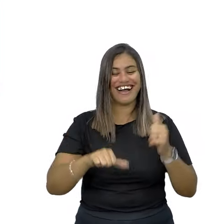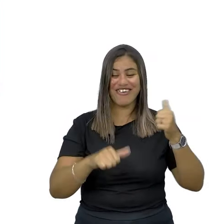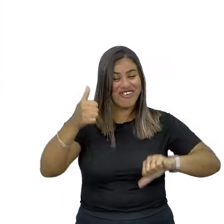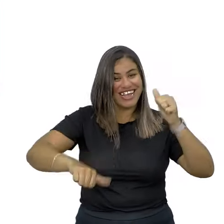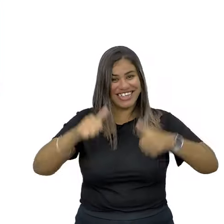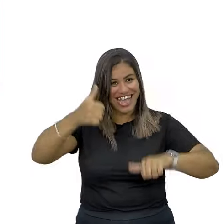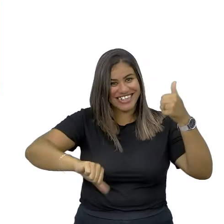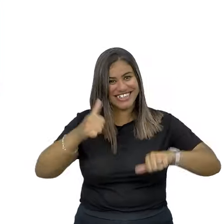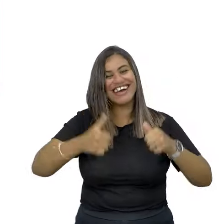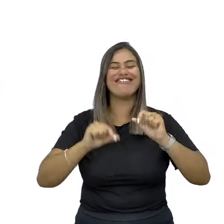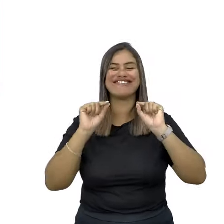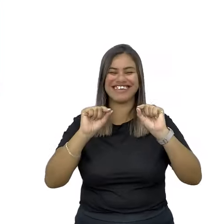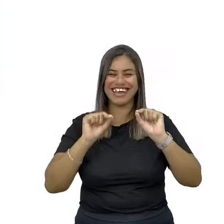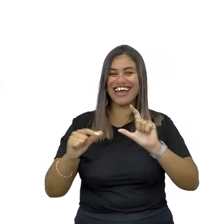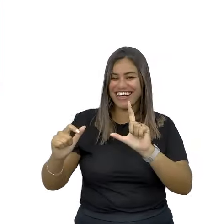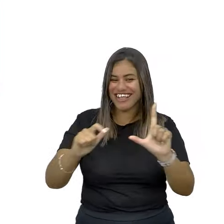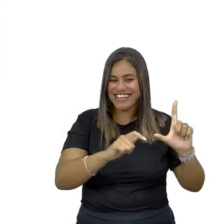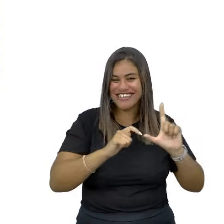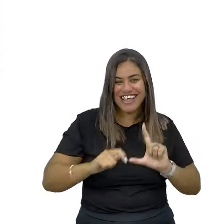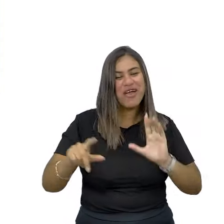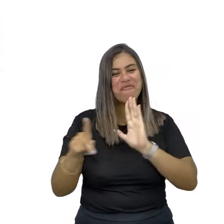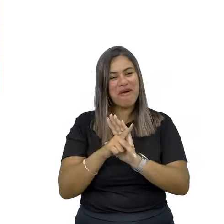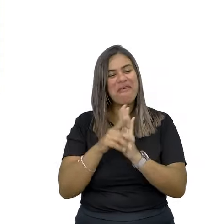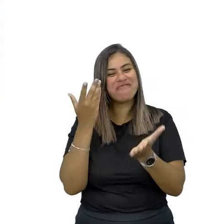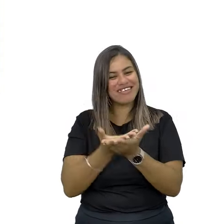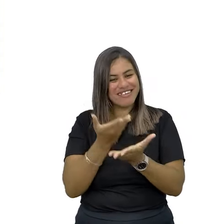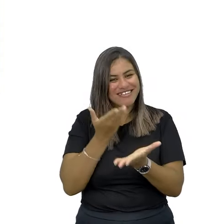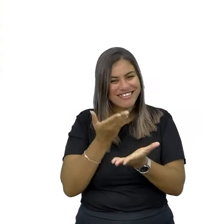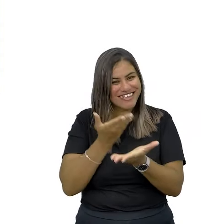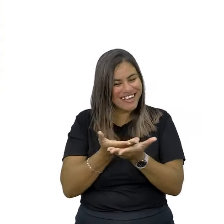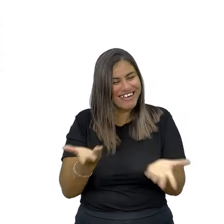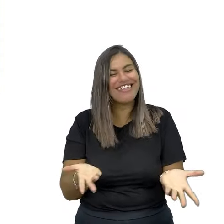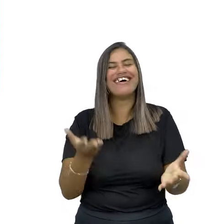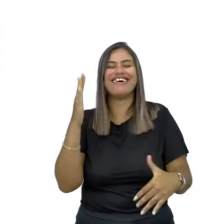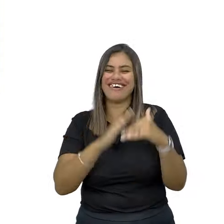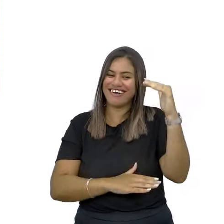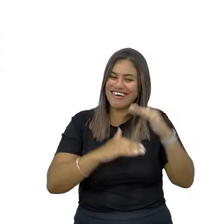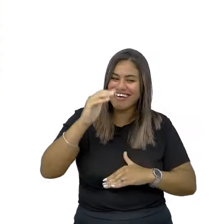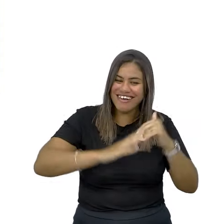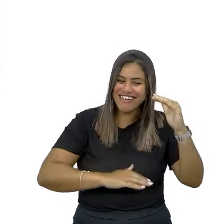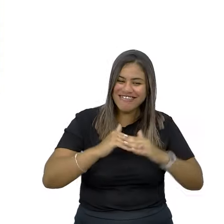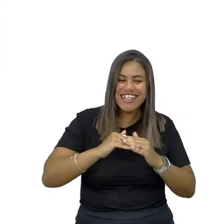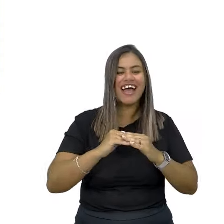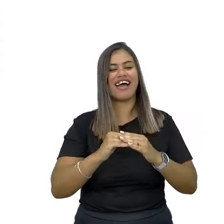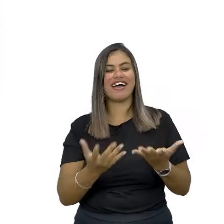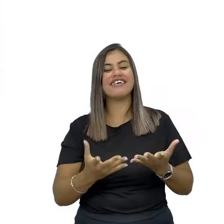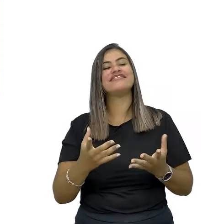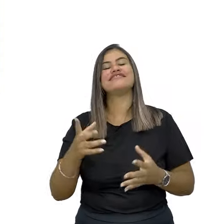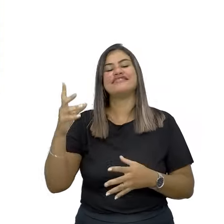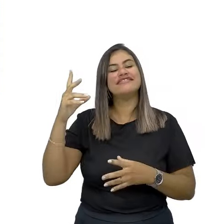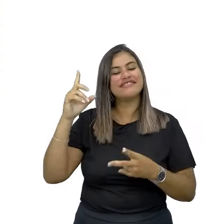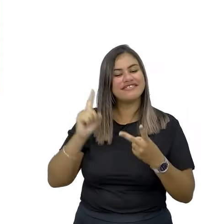estrutura da nossa aula. Então, a gente precisa ver as habilidades, os conhecimentos, tudo isso que a gente já